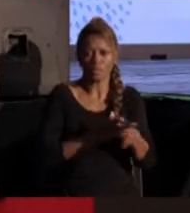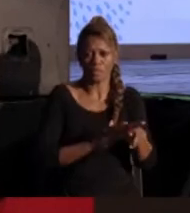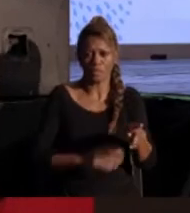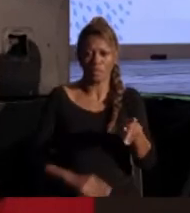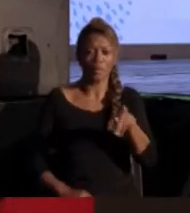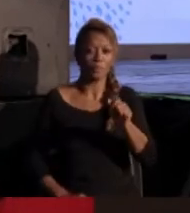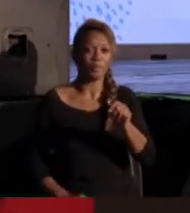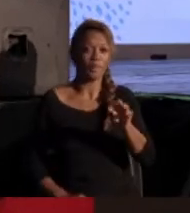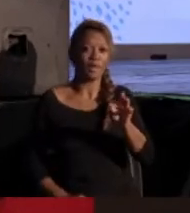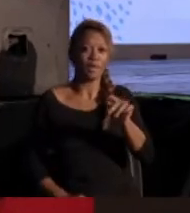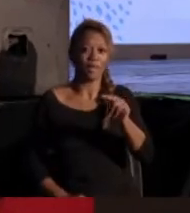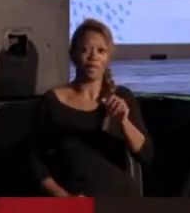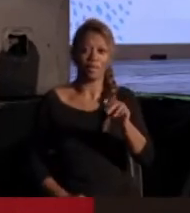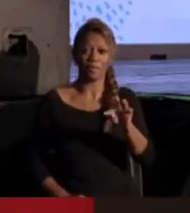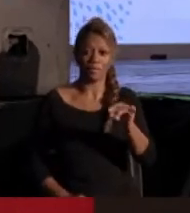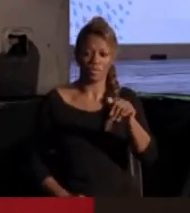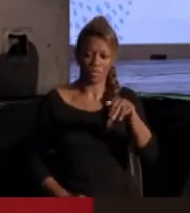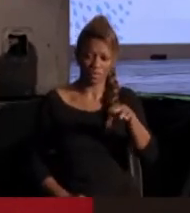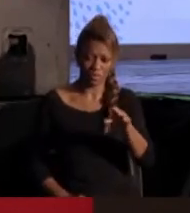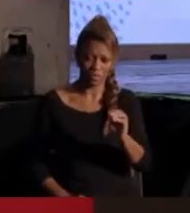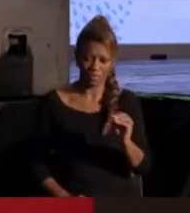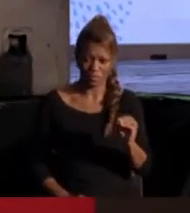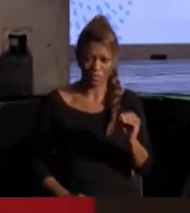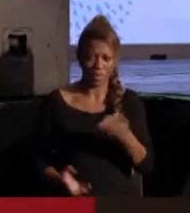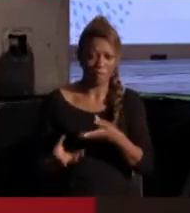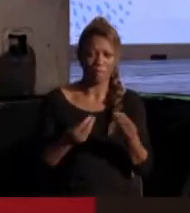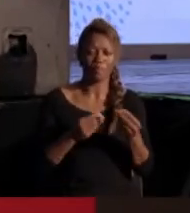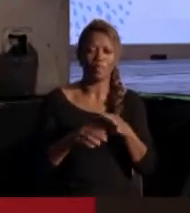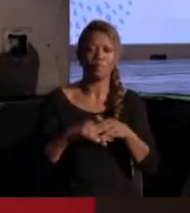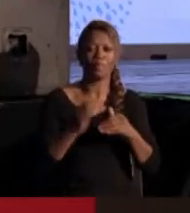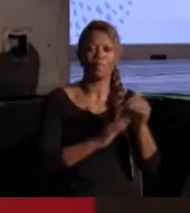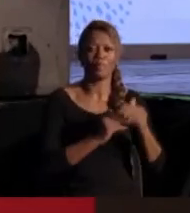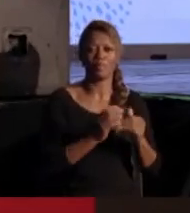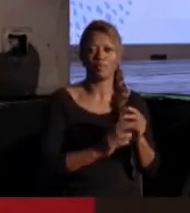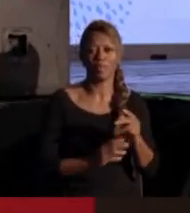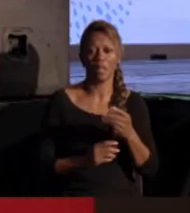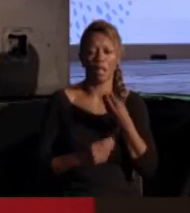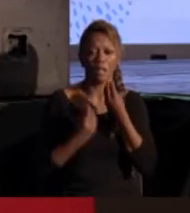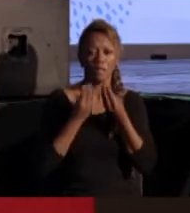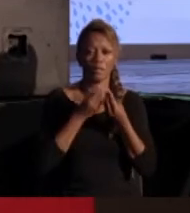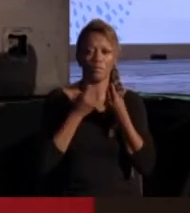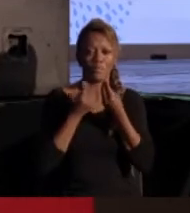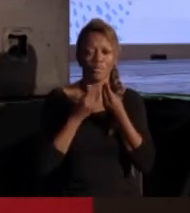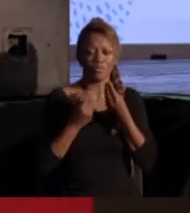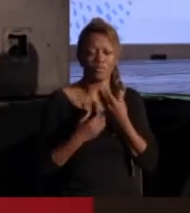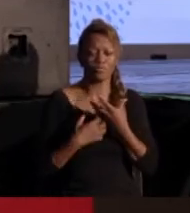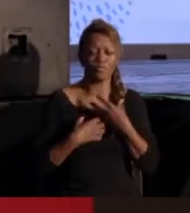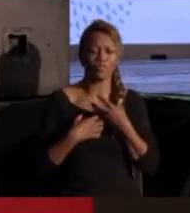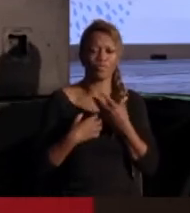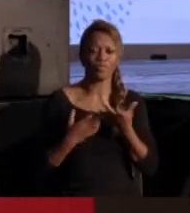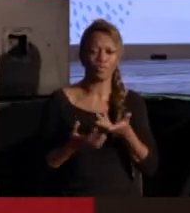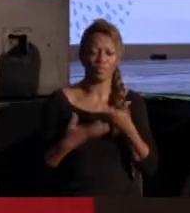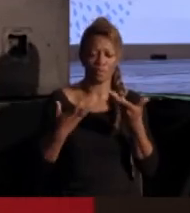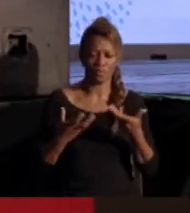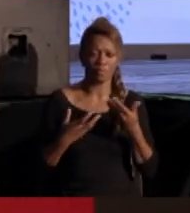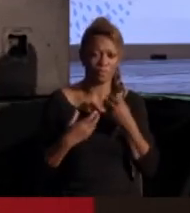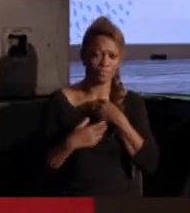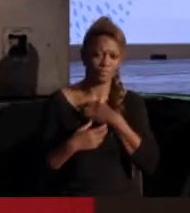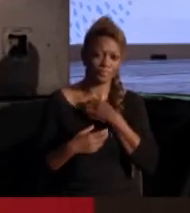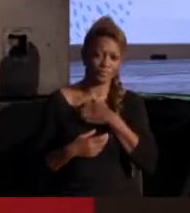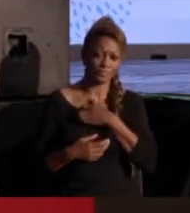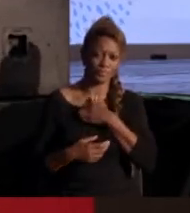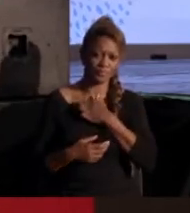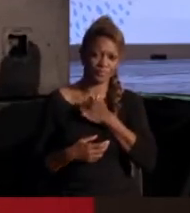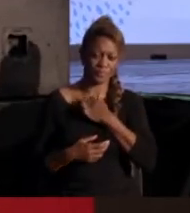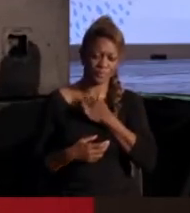palatino, mons palatinos. Então, é o palato da boca, esta forma abobadada ogival. E